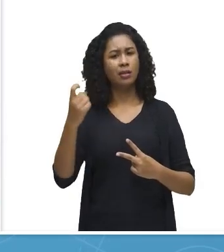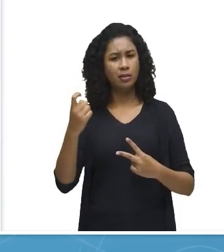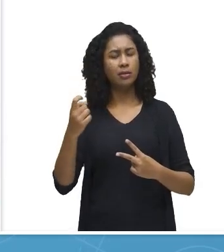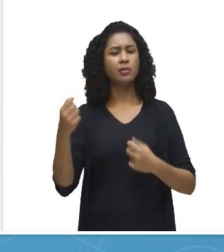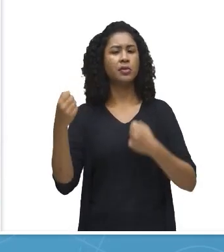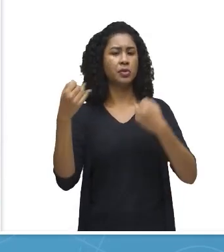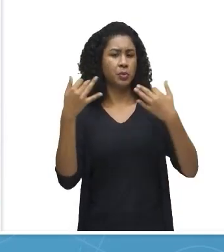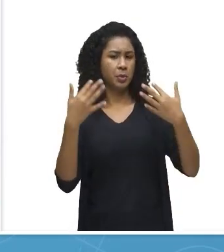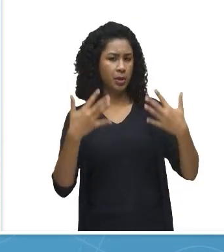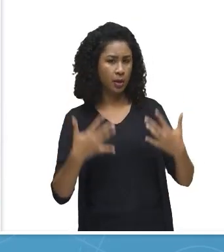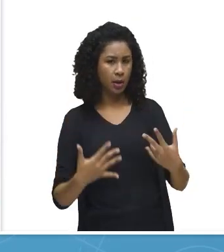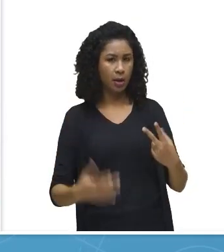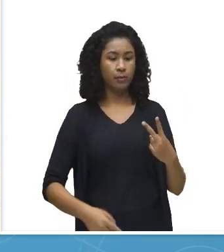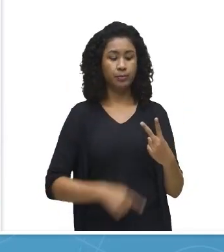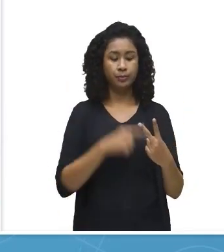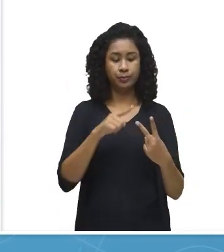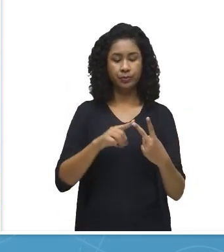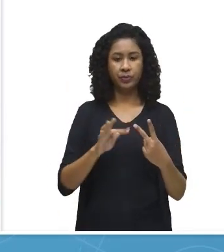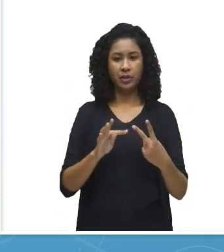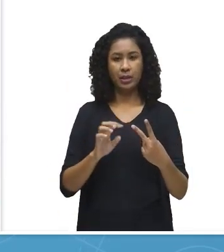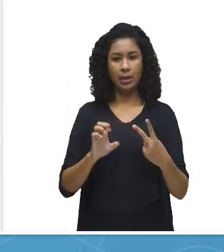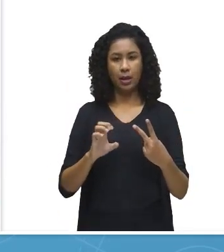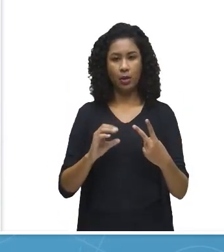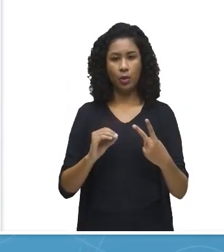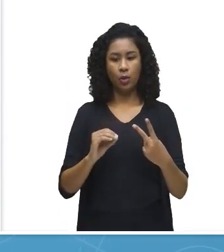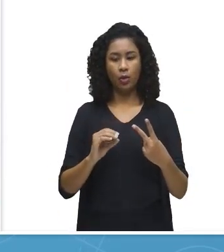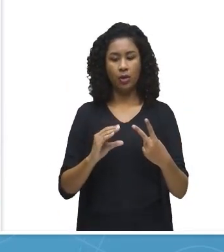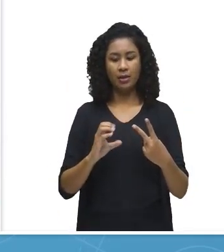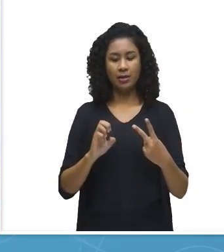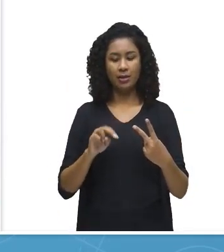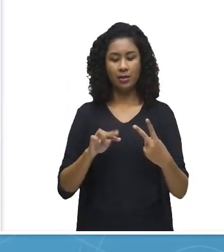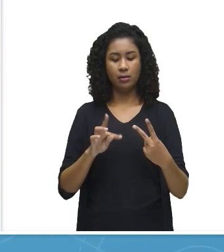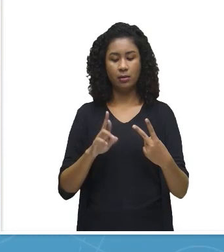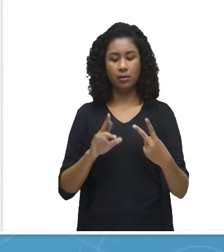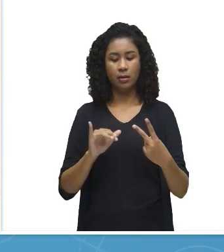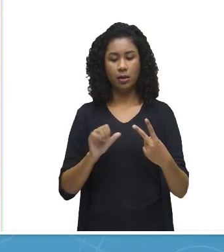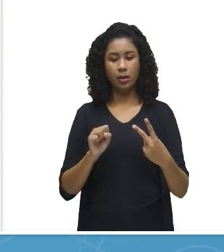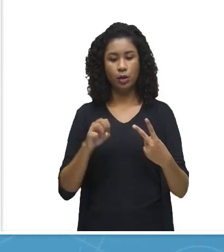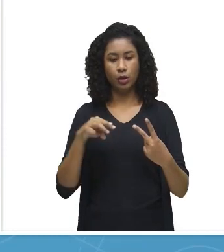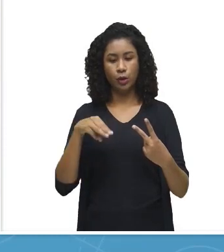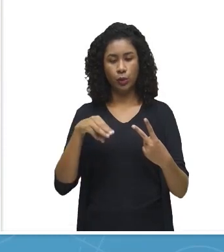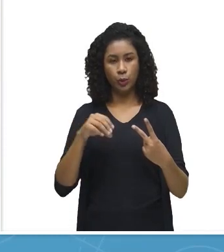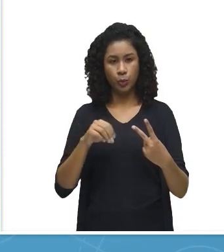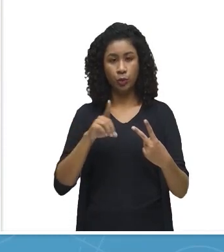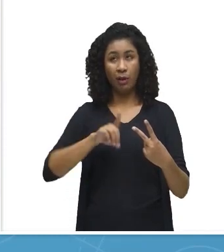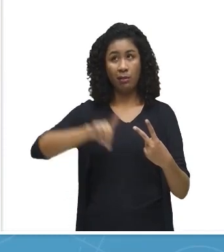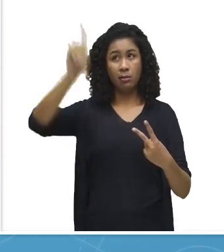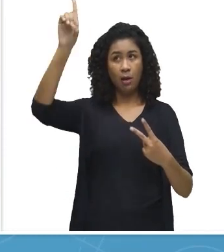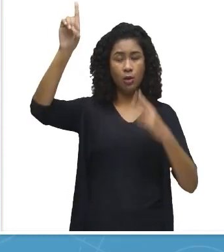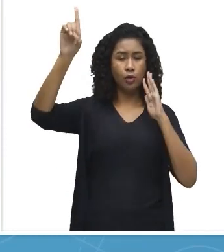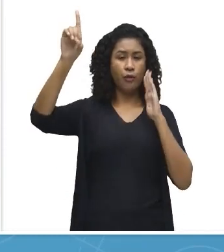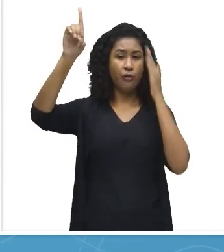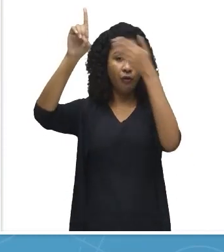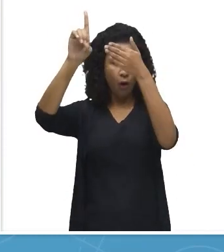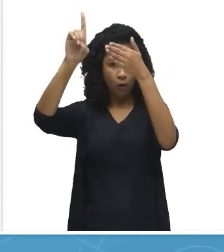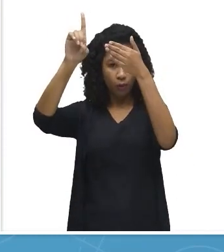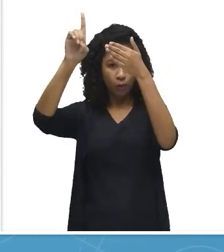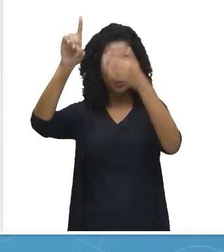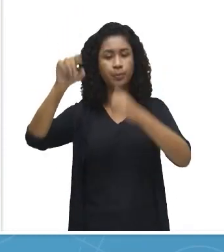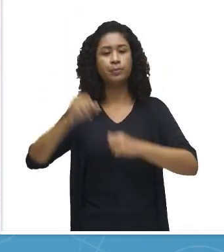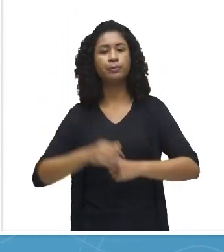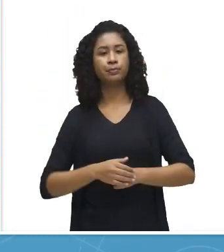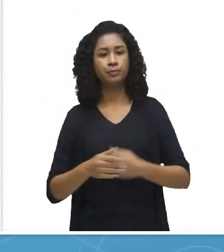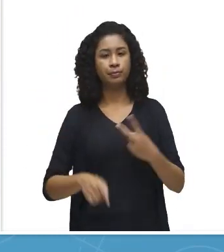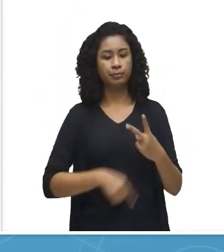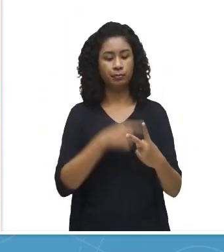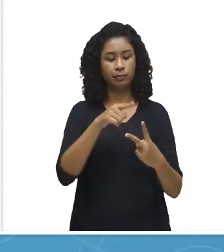agora. O teocentrismo, em que o Deus está como centro do universo, o